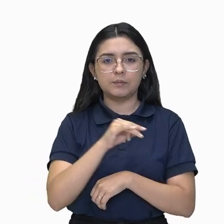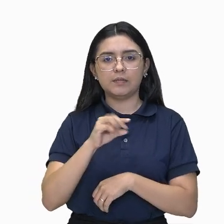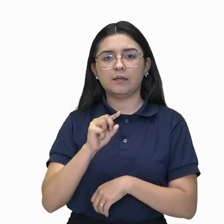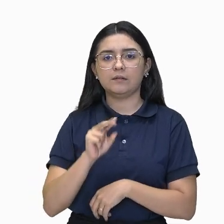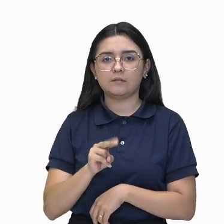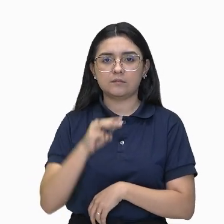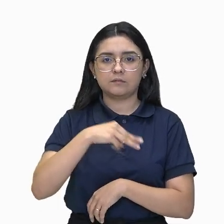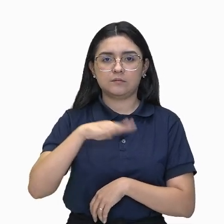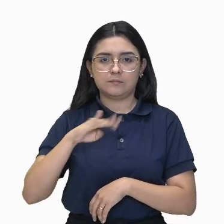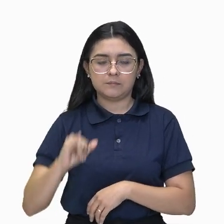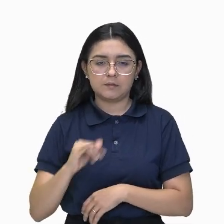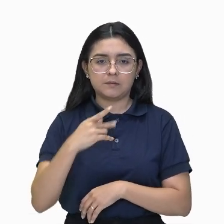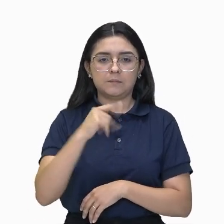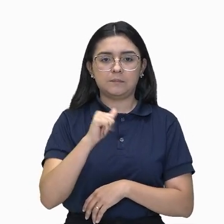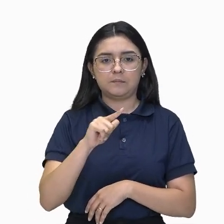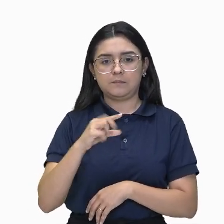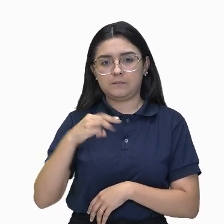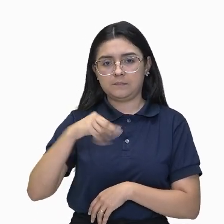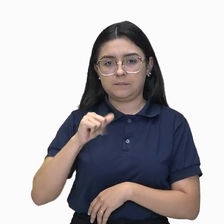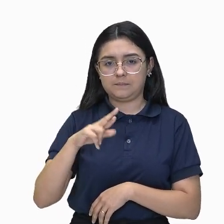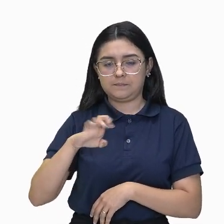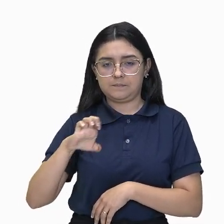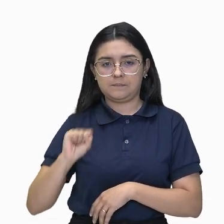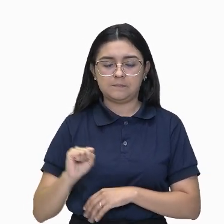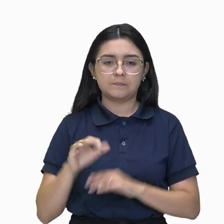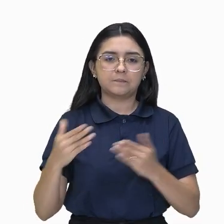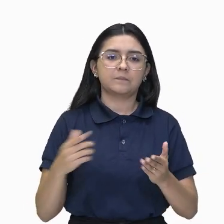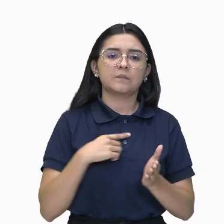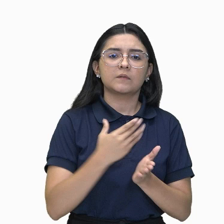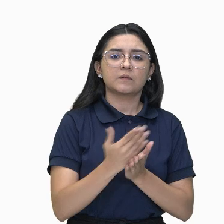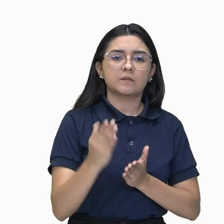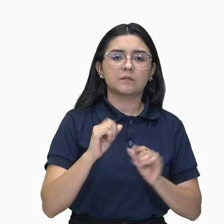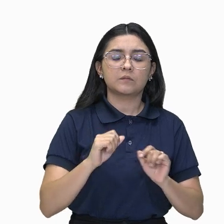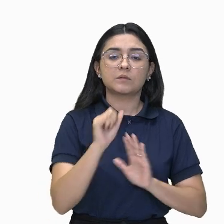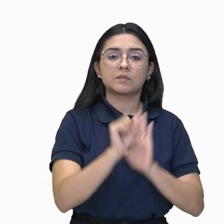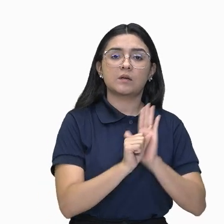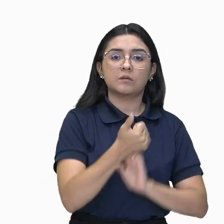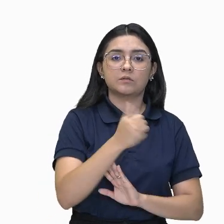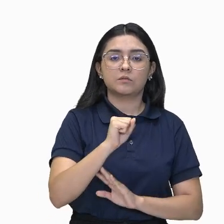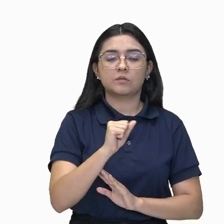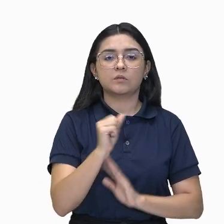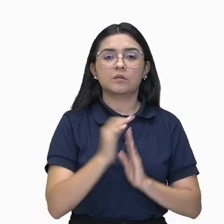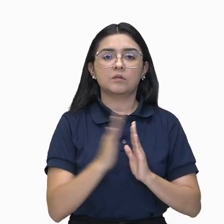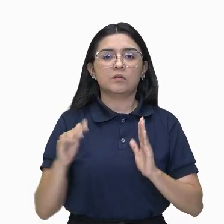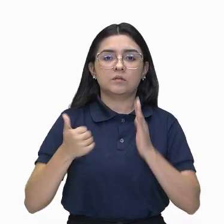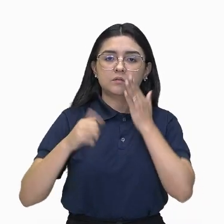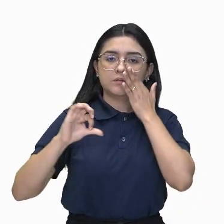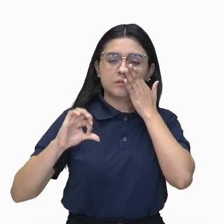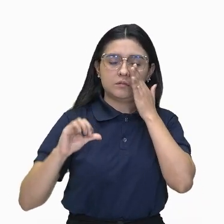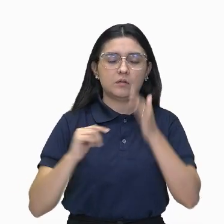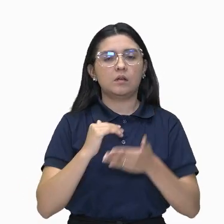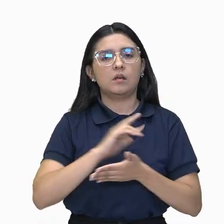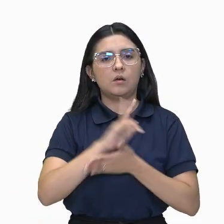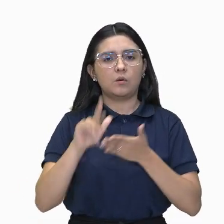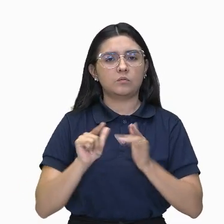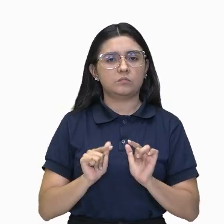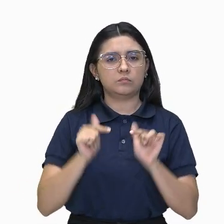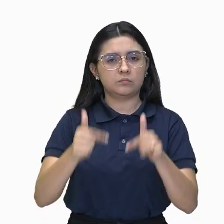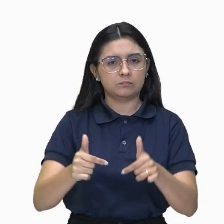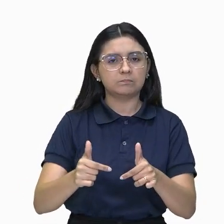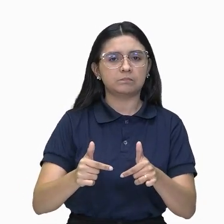findar o século XVIII e ao iniciar o século XIX, alguns movimentos revolucionários